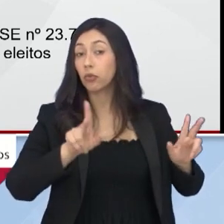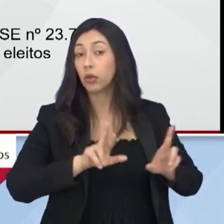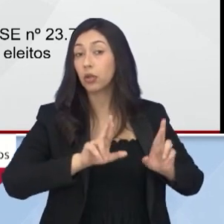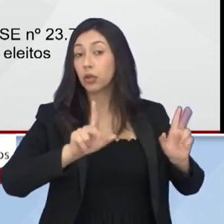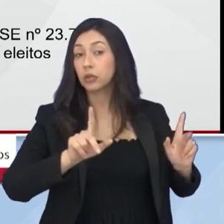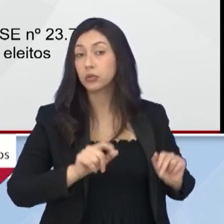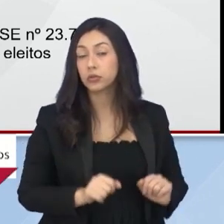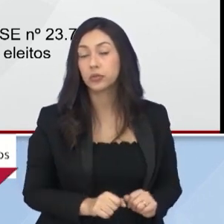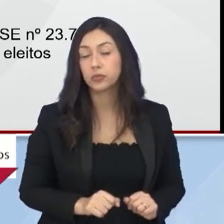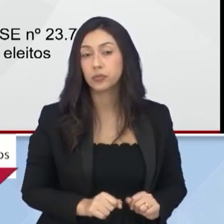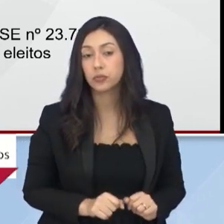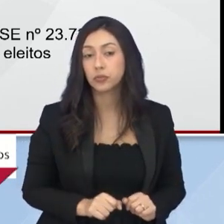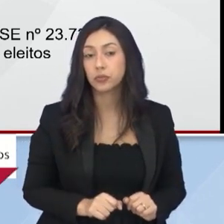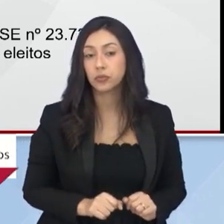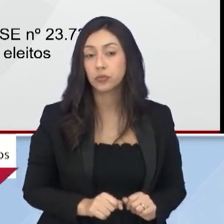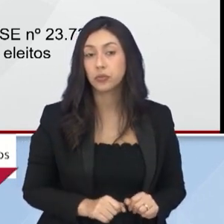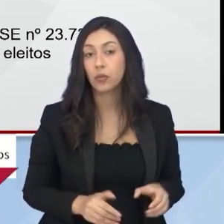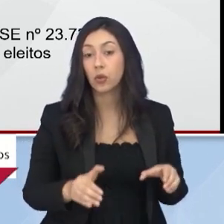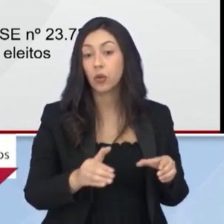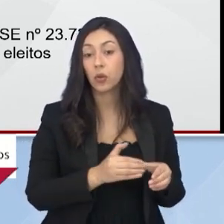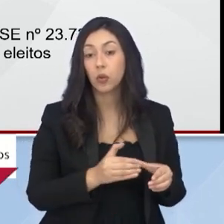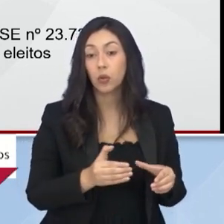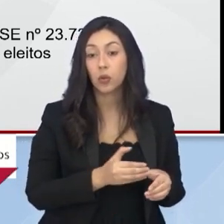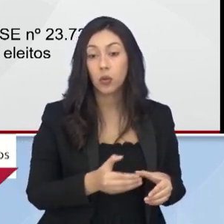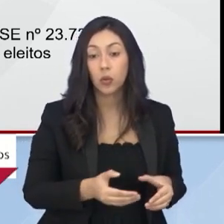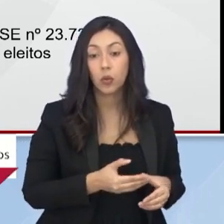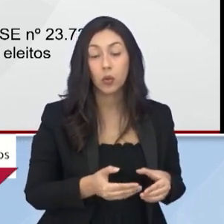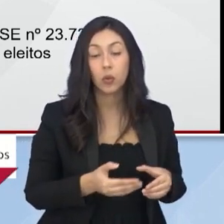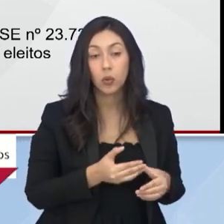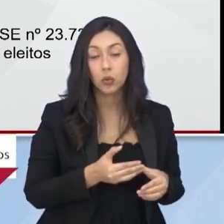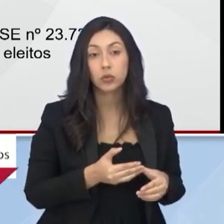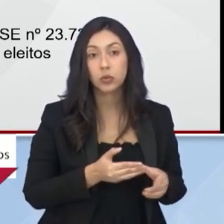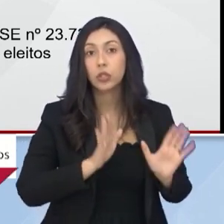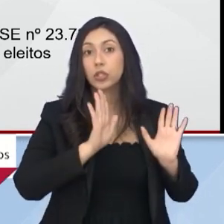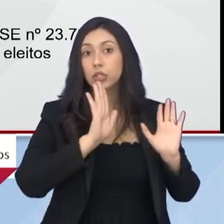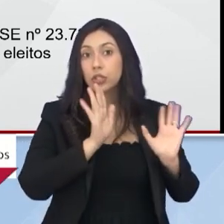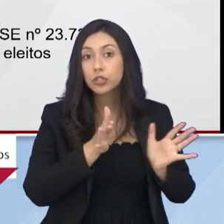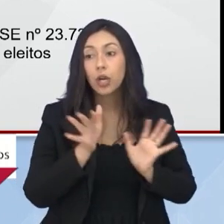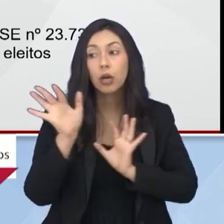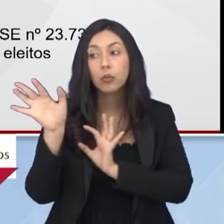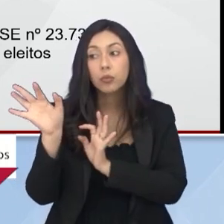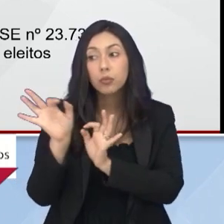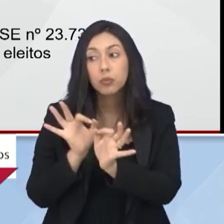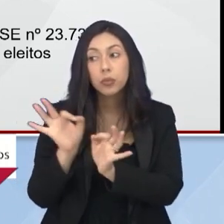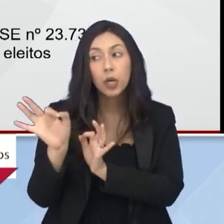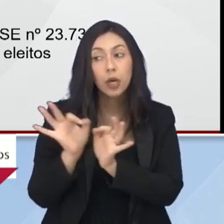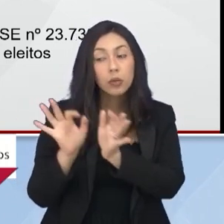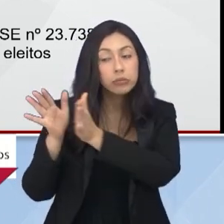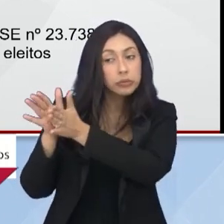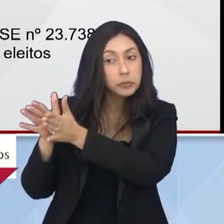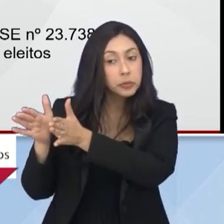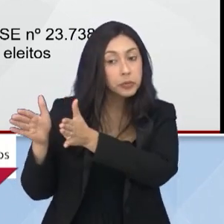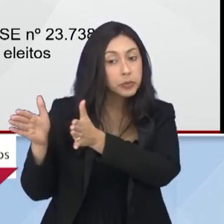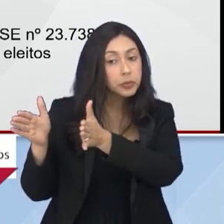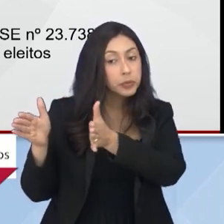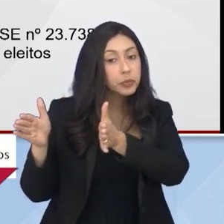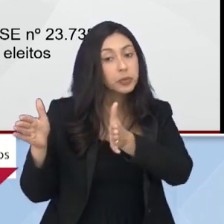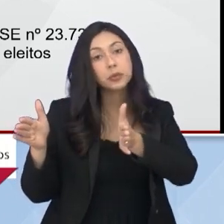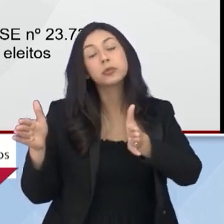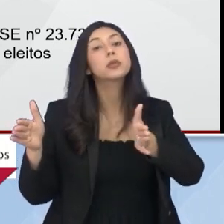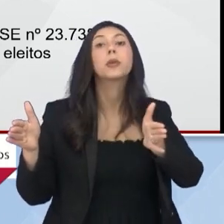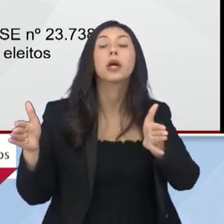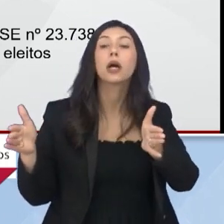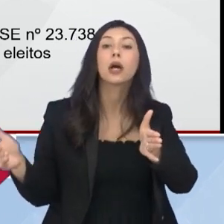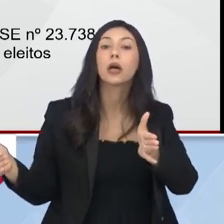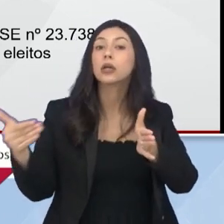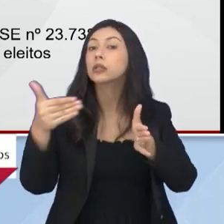exceção os concursos que estejam em andamento agora e sejam homologados até